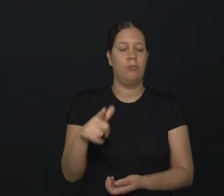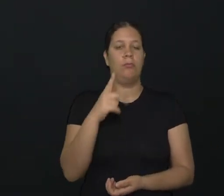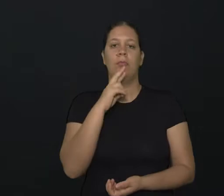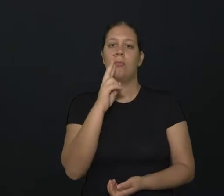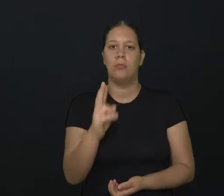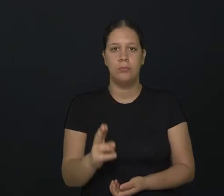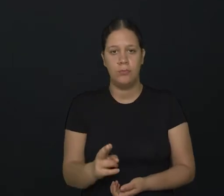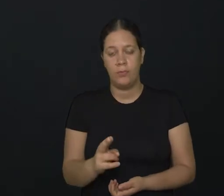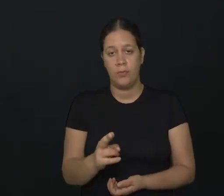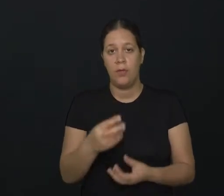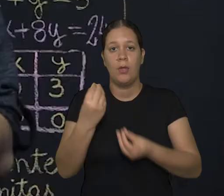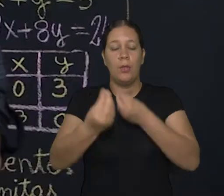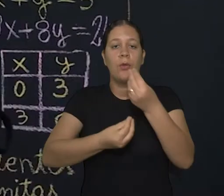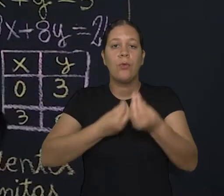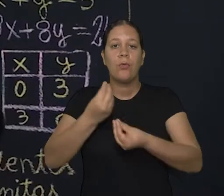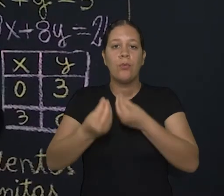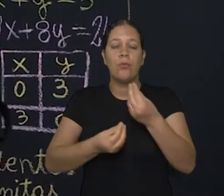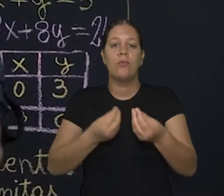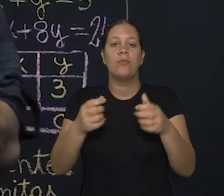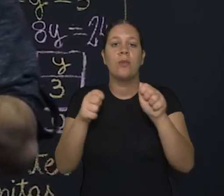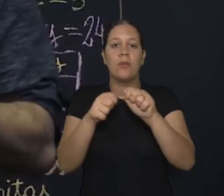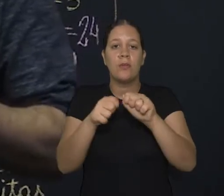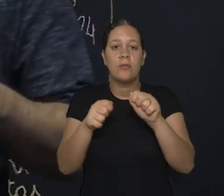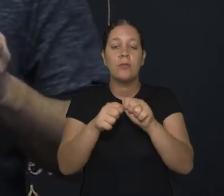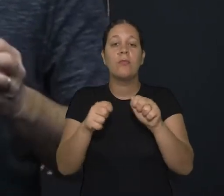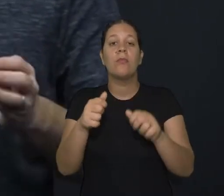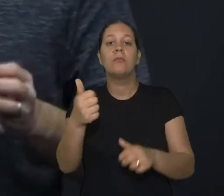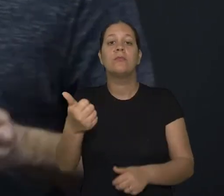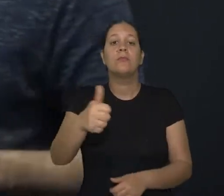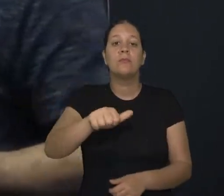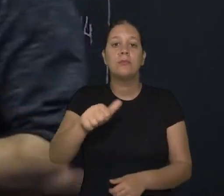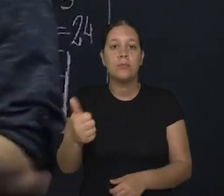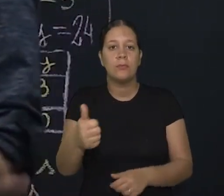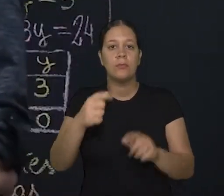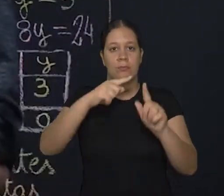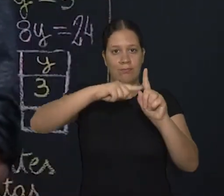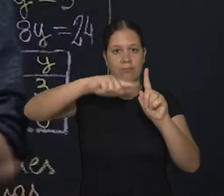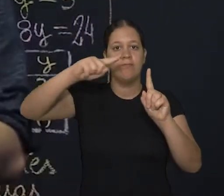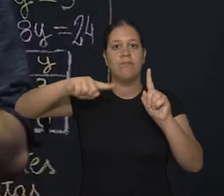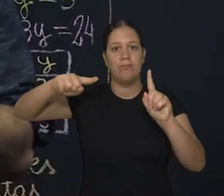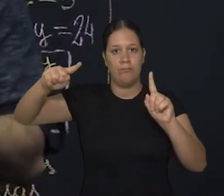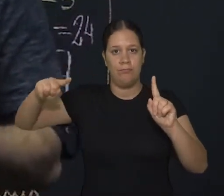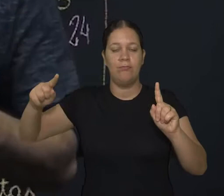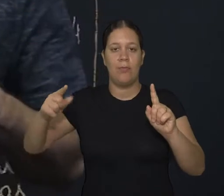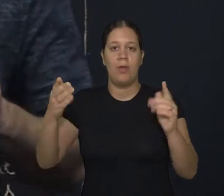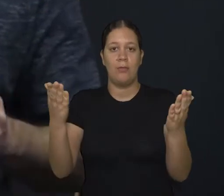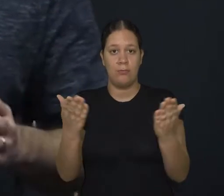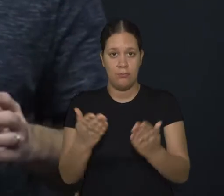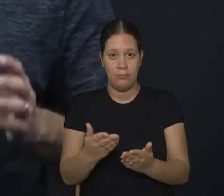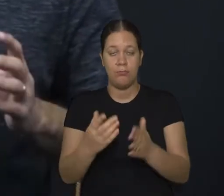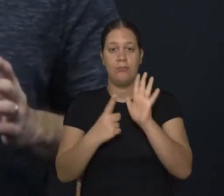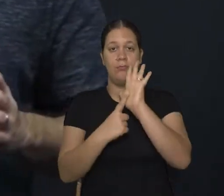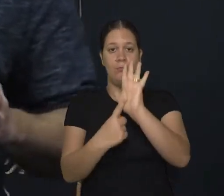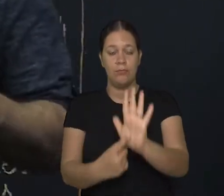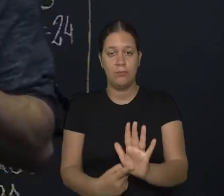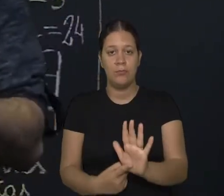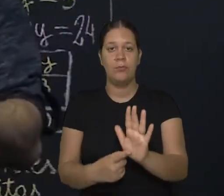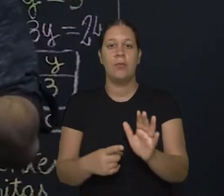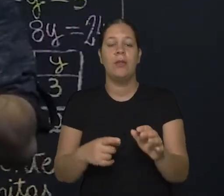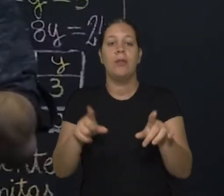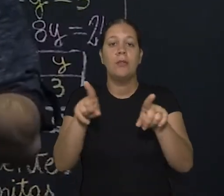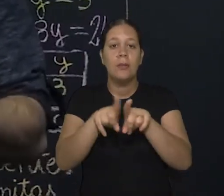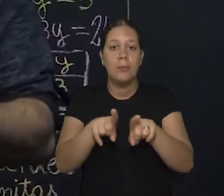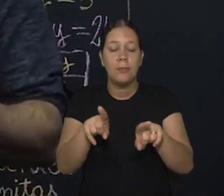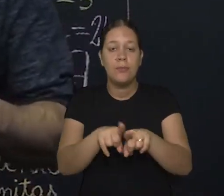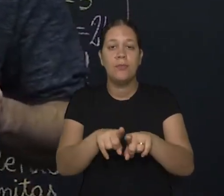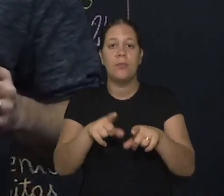nenhuma solução, tá bom? E como é que a gente faz, de repente, para analisar isso graficamente? É o que eu vou te mostrar agora. Lembrando, de